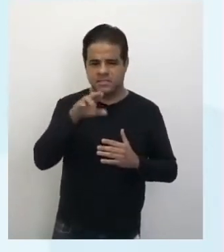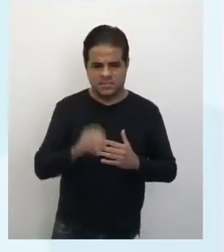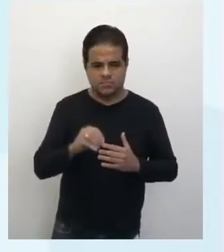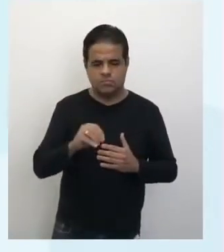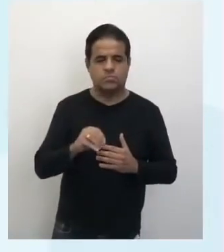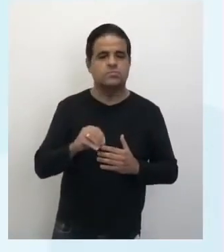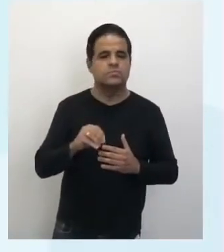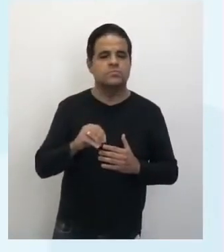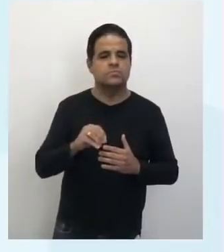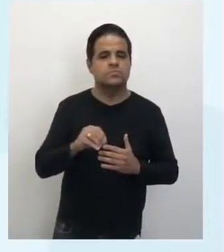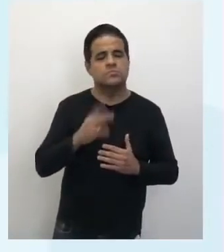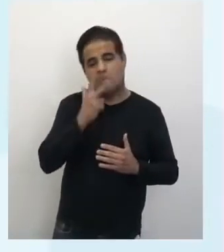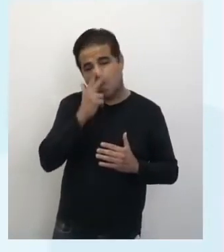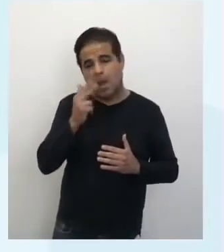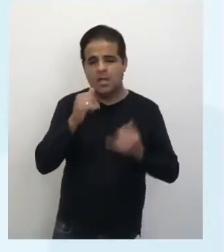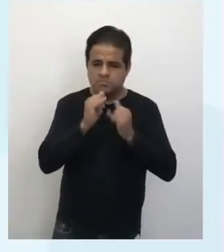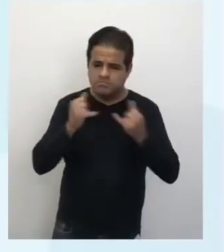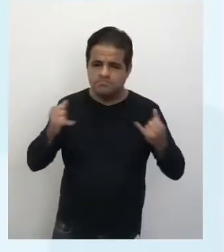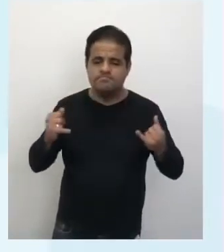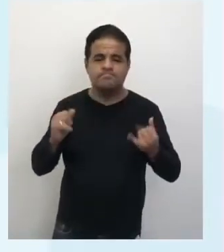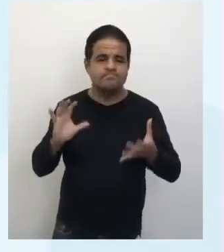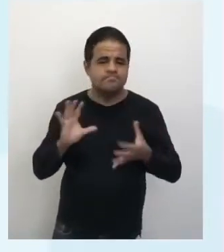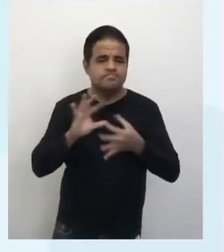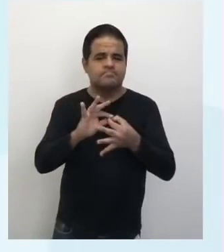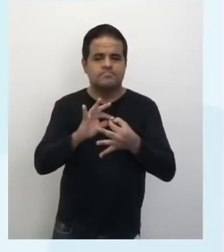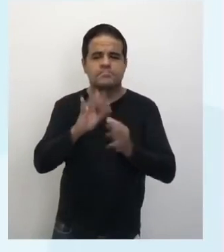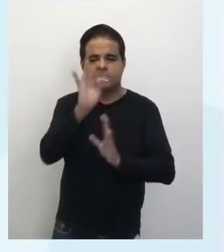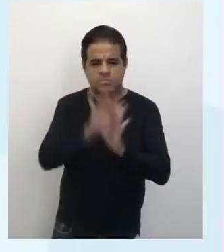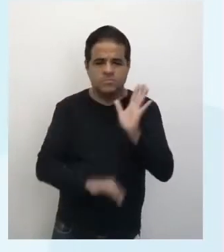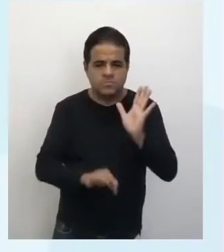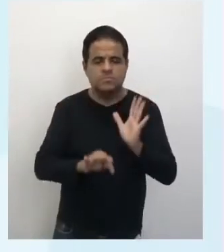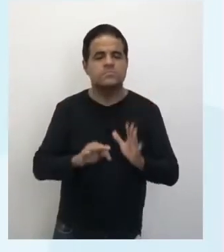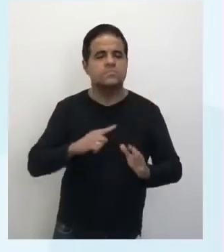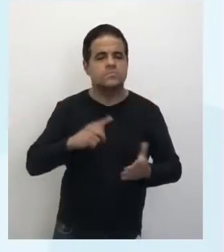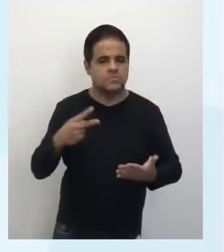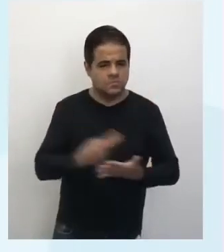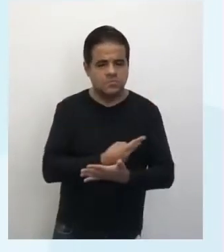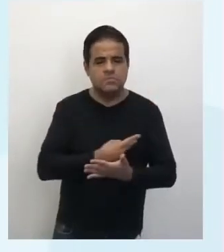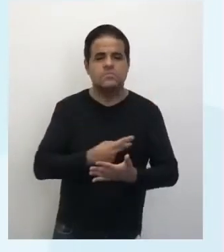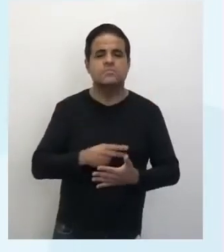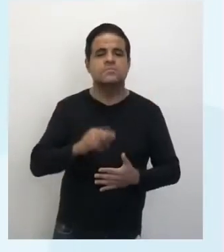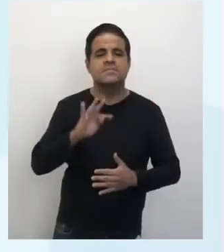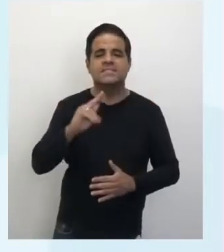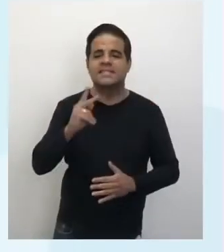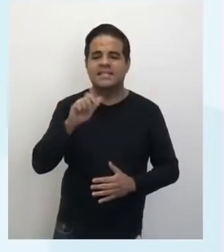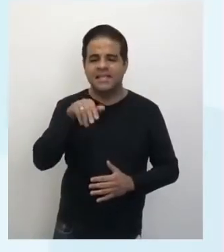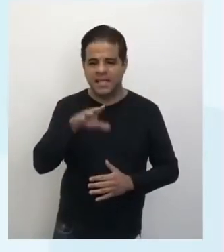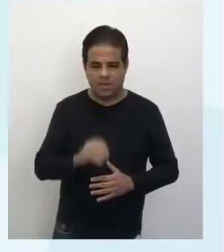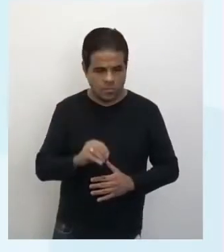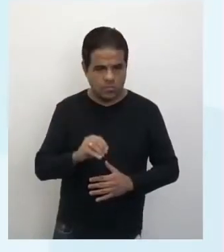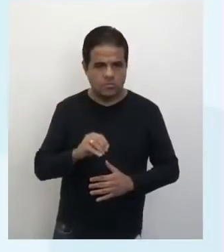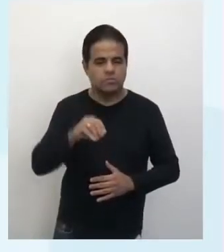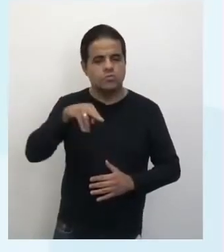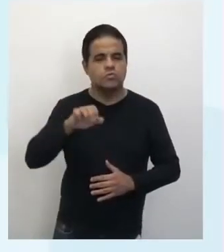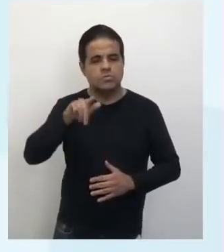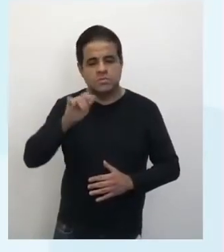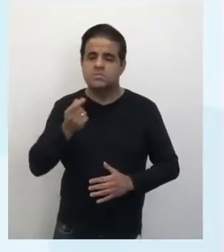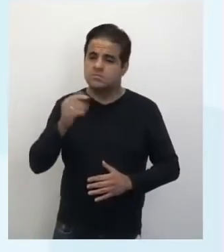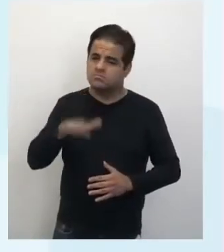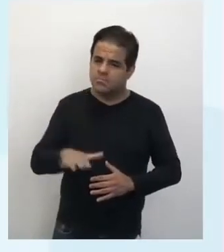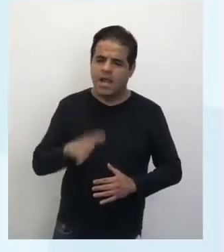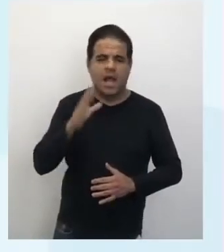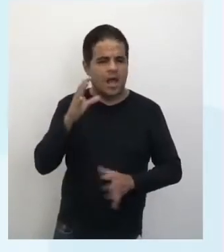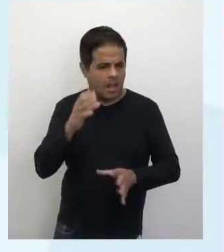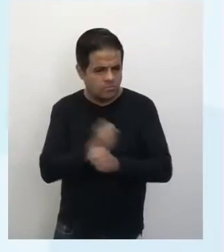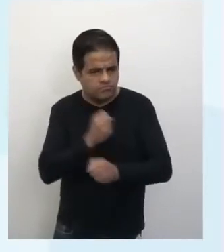né? As termoelétricas, acho que ali emendaram o texto ali, deu um equívoco aí, tá? Comparado a uma termonuclear, porque uma termoelétrica é tão barata que ela constrói até